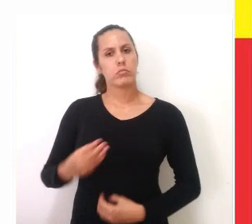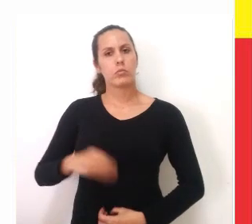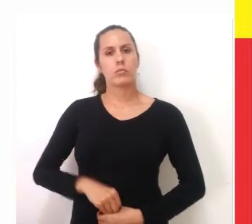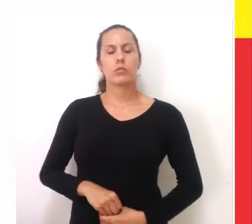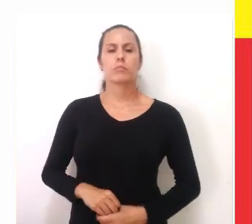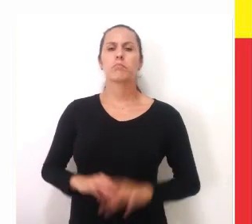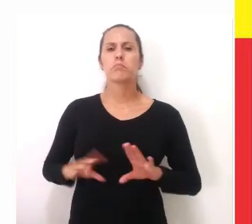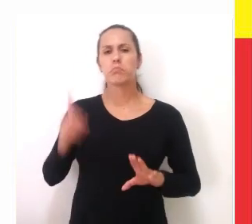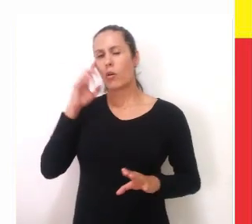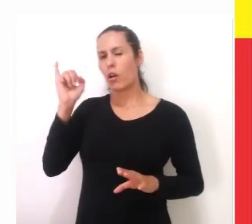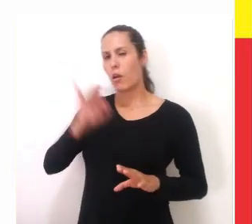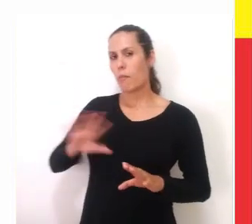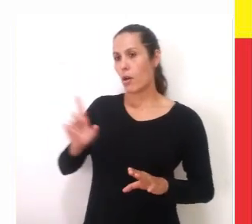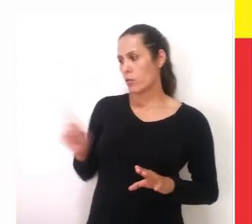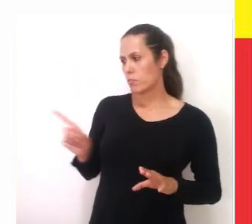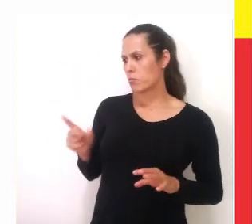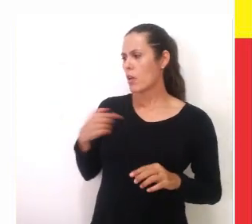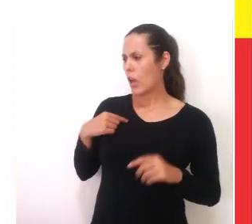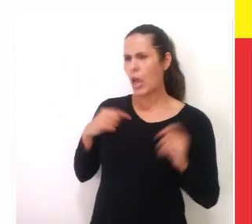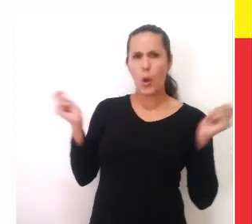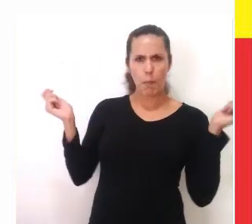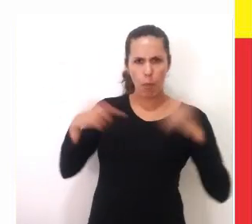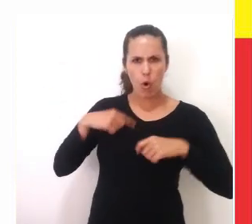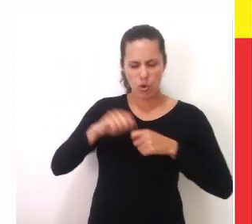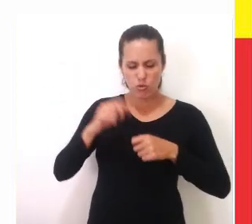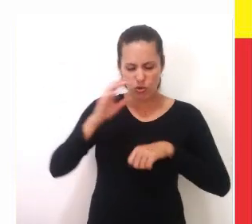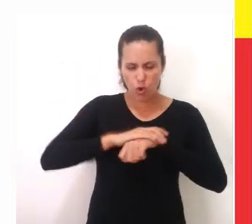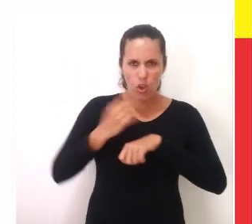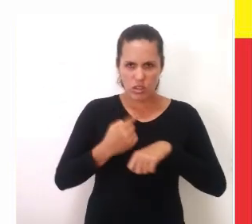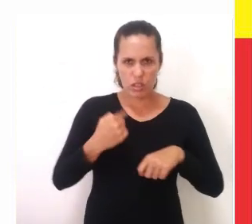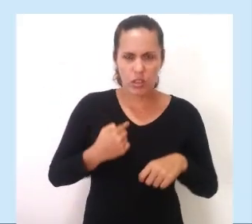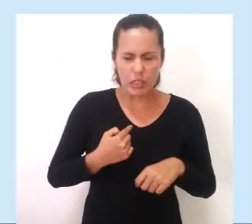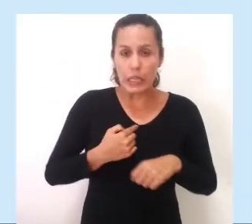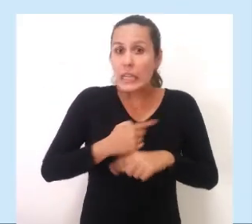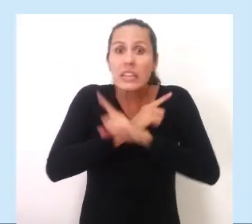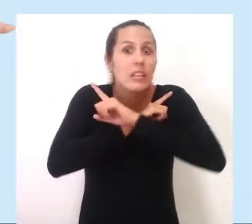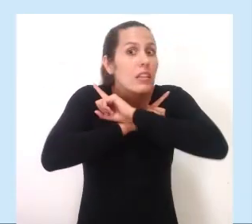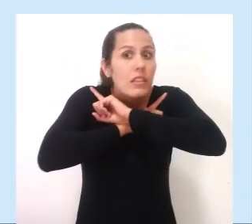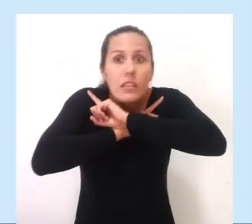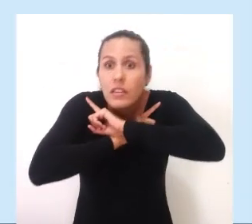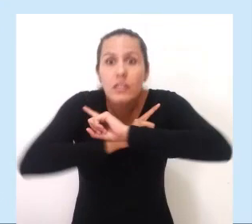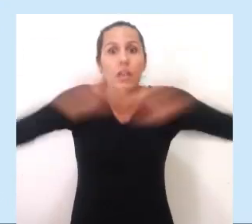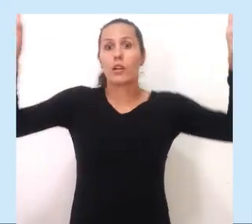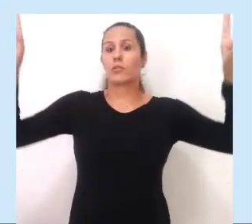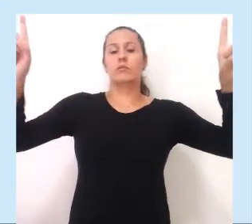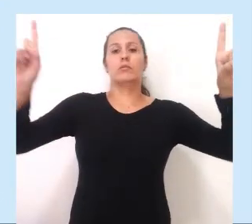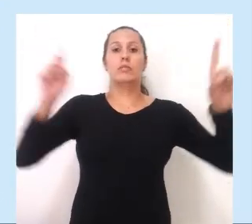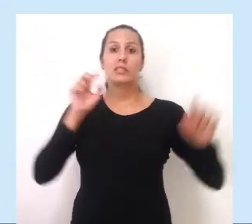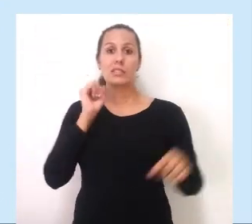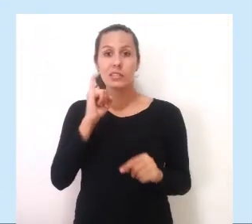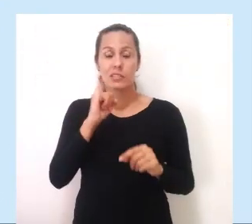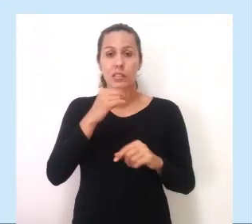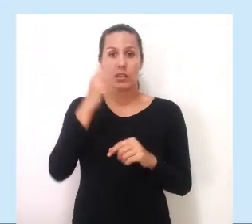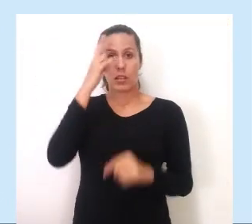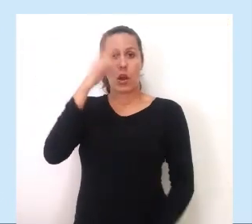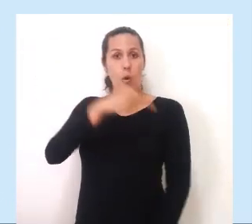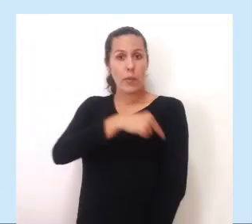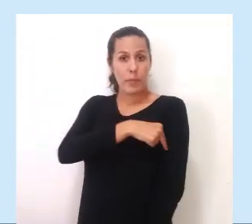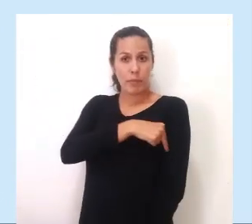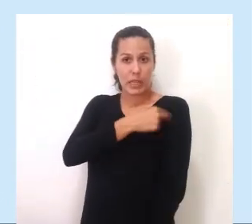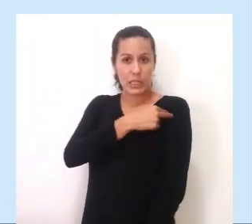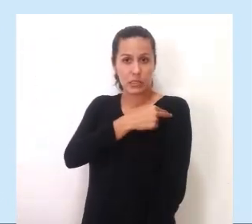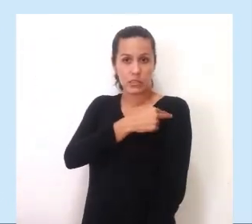Dantas, olha a imagem aí para vocês. Eu posso aplicar um DIU? De jeito nenhum. Se um